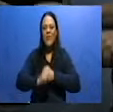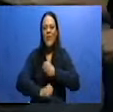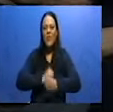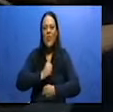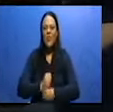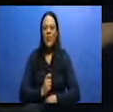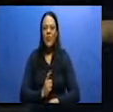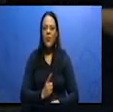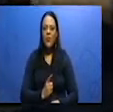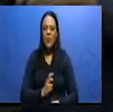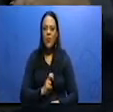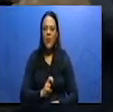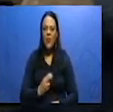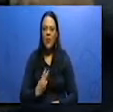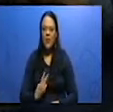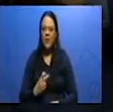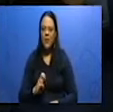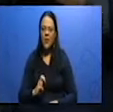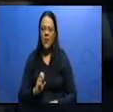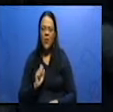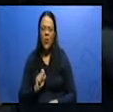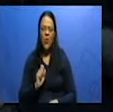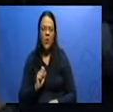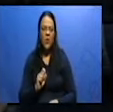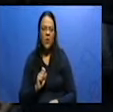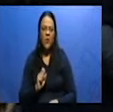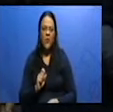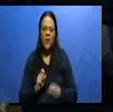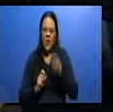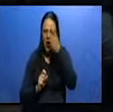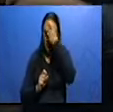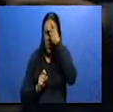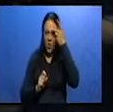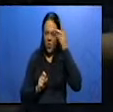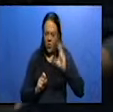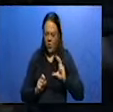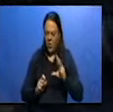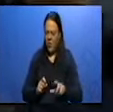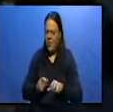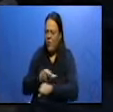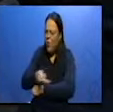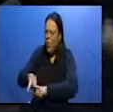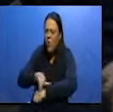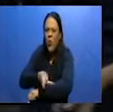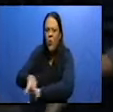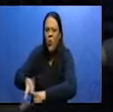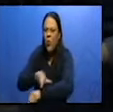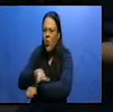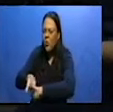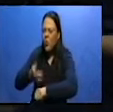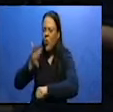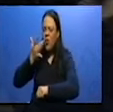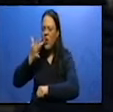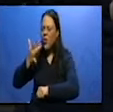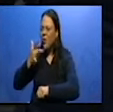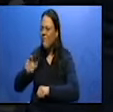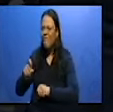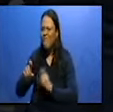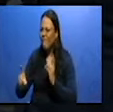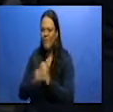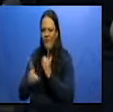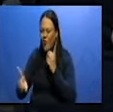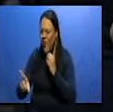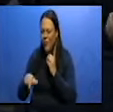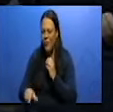portugueses enfrentaram uma dificuldade muito grande para achar ouro. Ou eles não estavam achando, ou estava escasso, e eles não podem